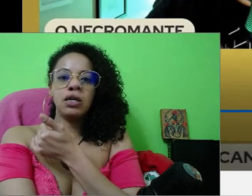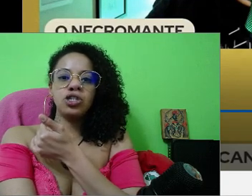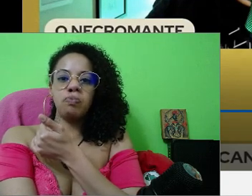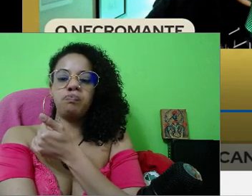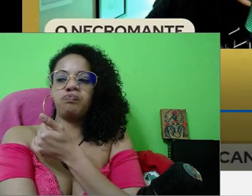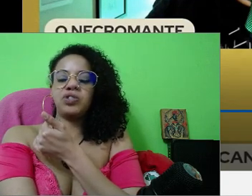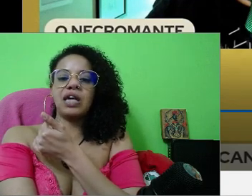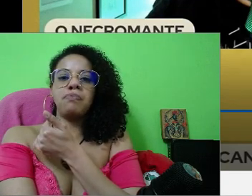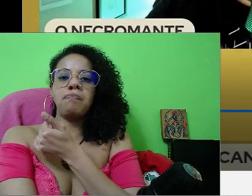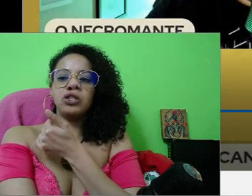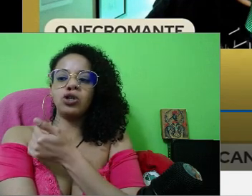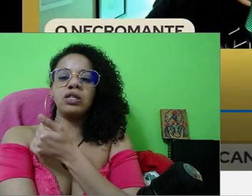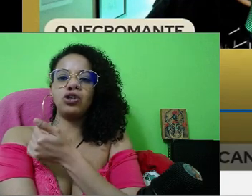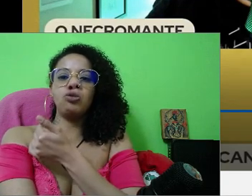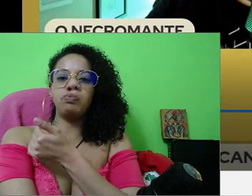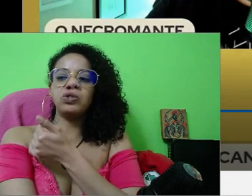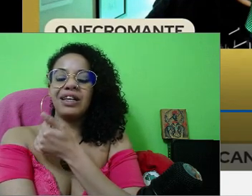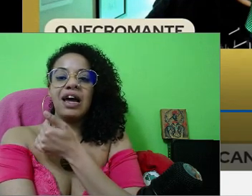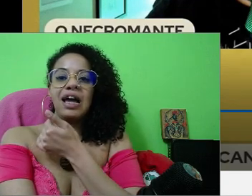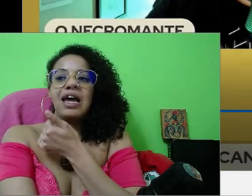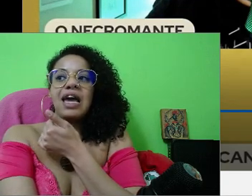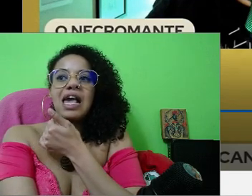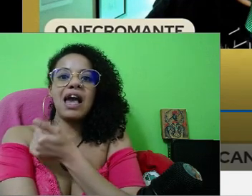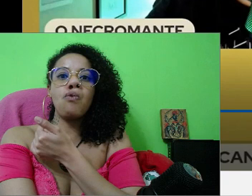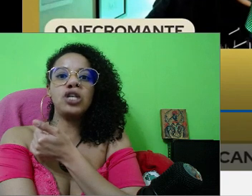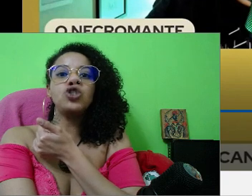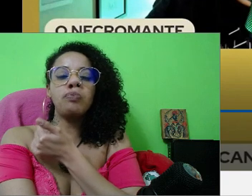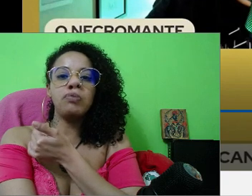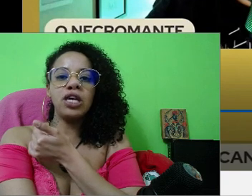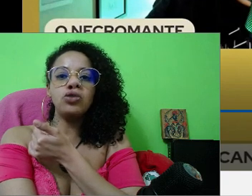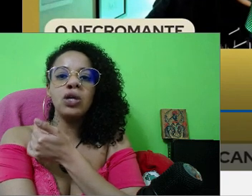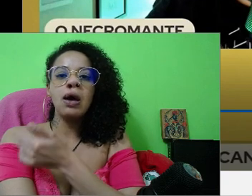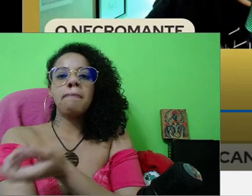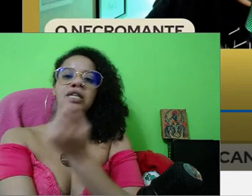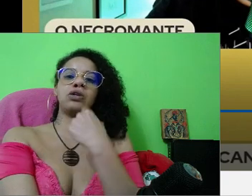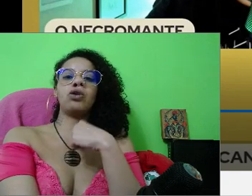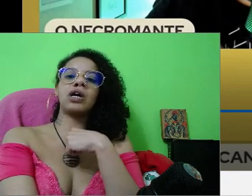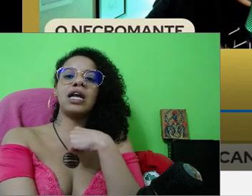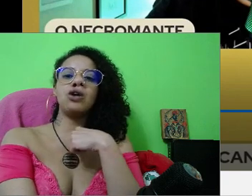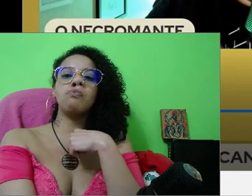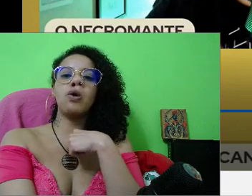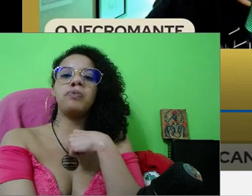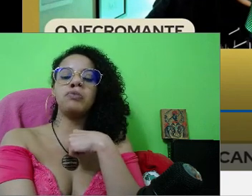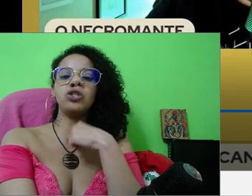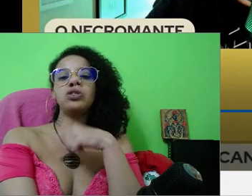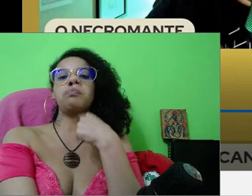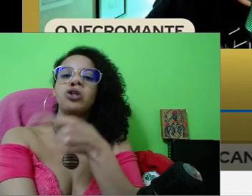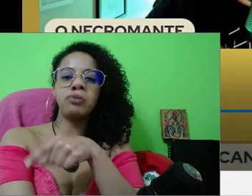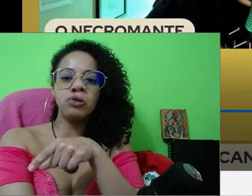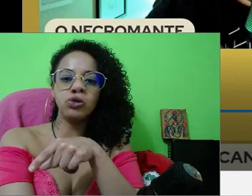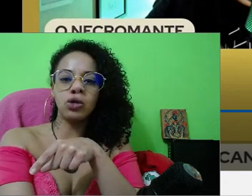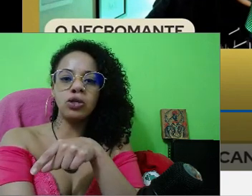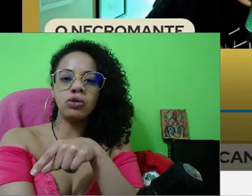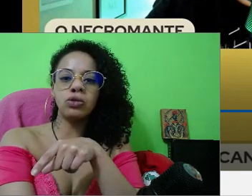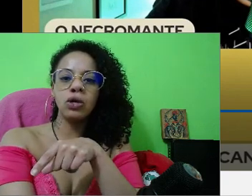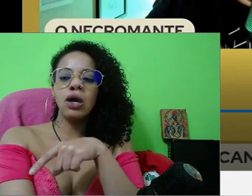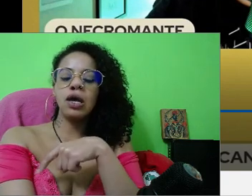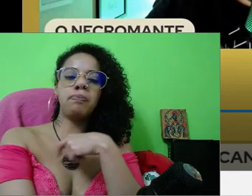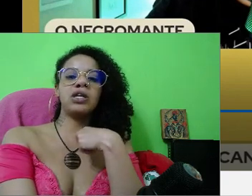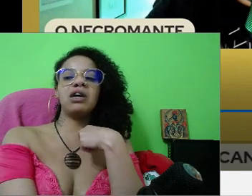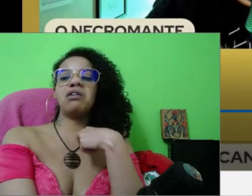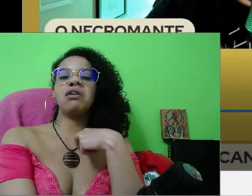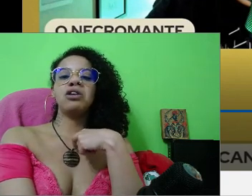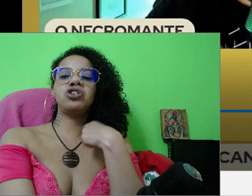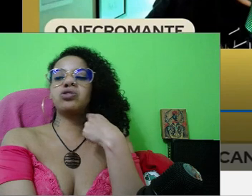legítimas de pessoas e grupos realmente oprimidos para se colocar em como oprimidos e poder oprimir os outros